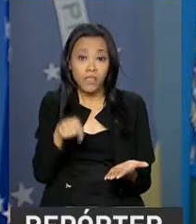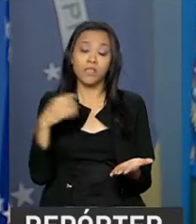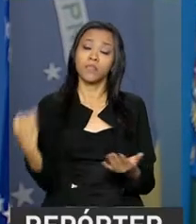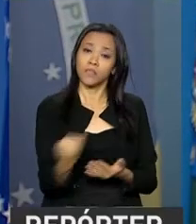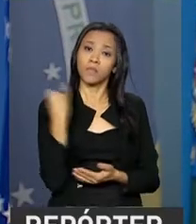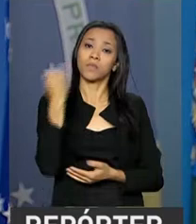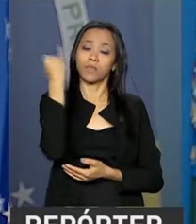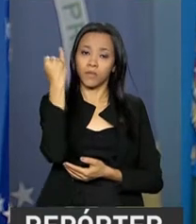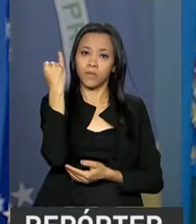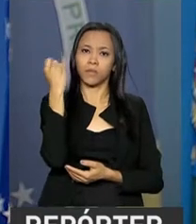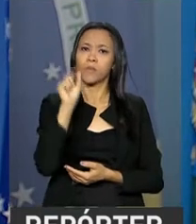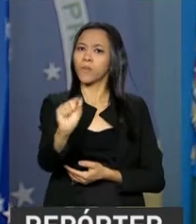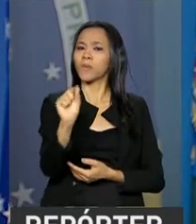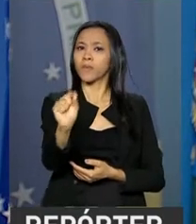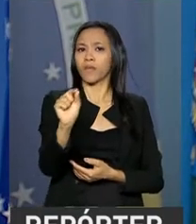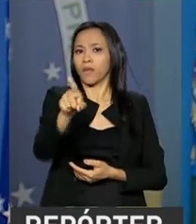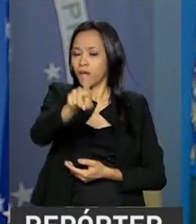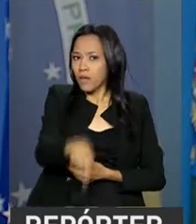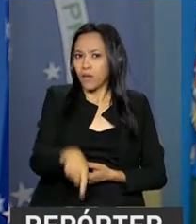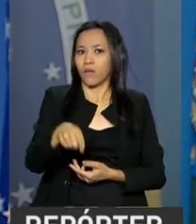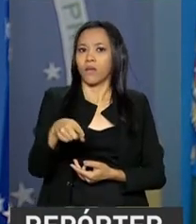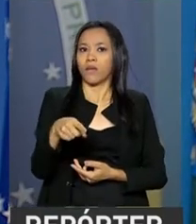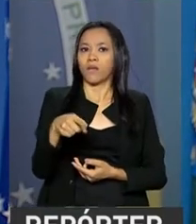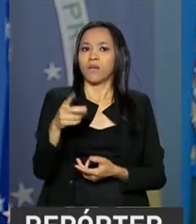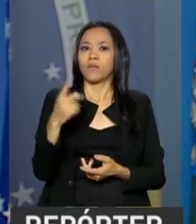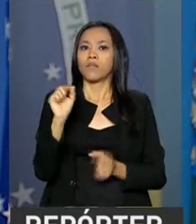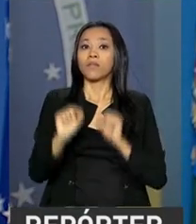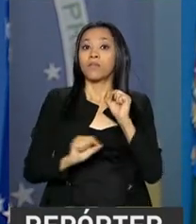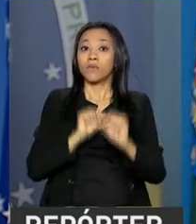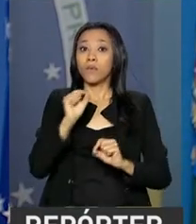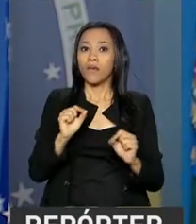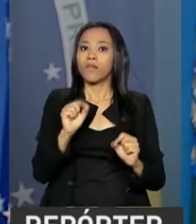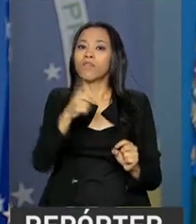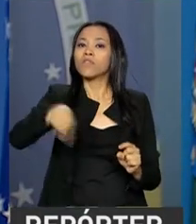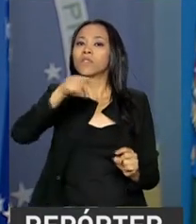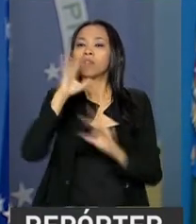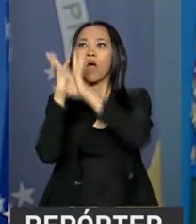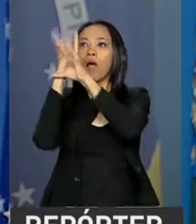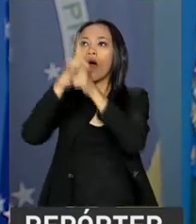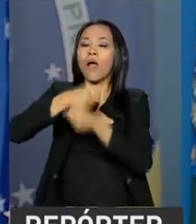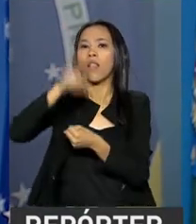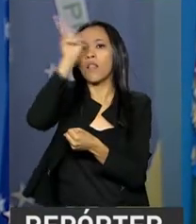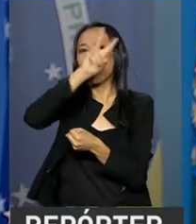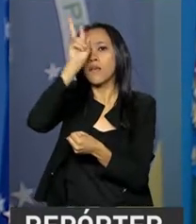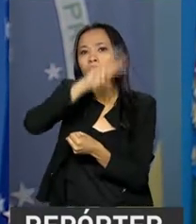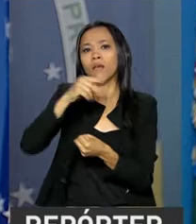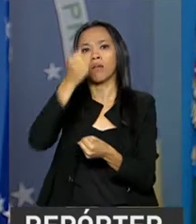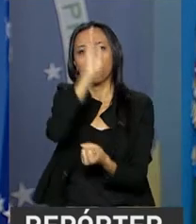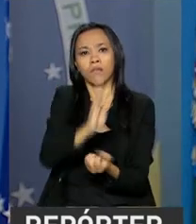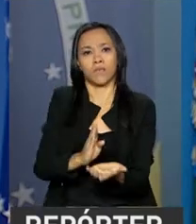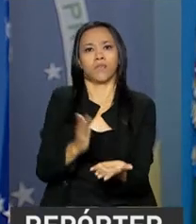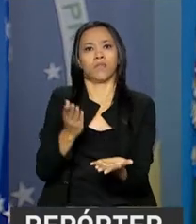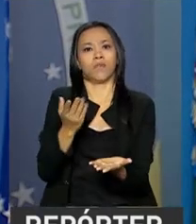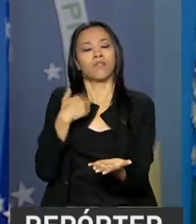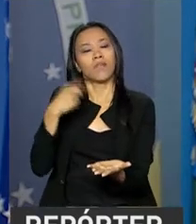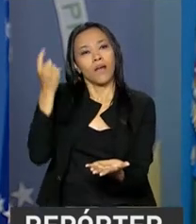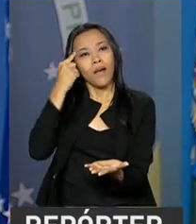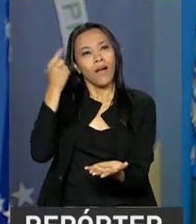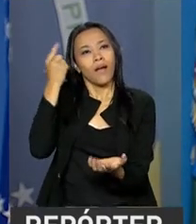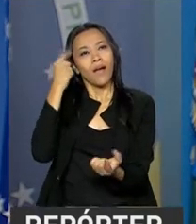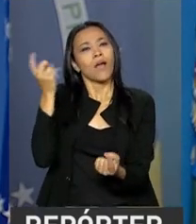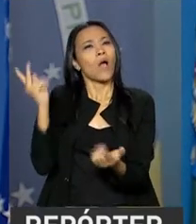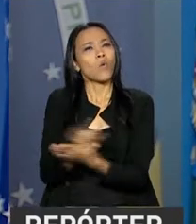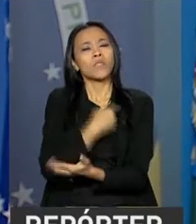importantíssimo é como o importante é recuperar a nossa história uma importante a rememorar os